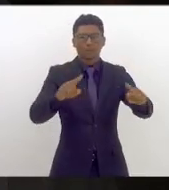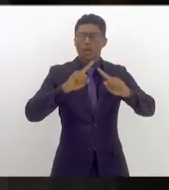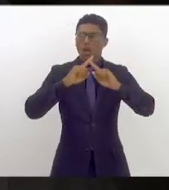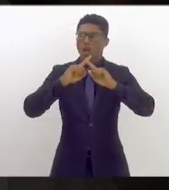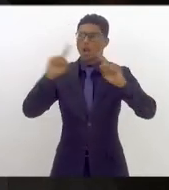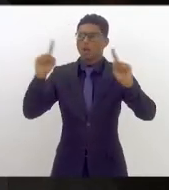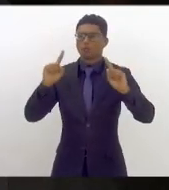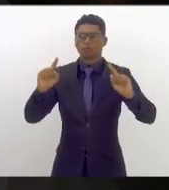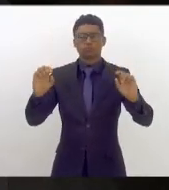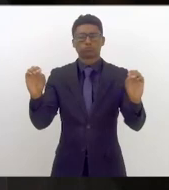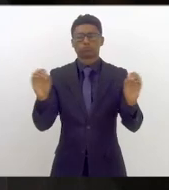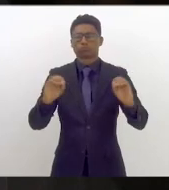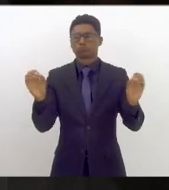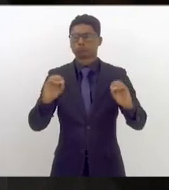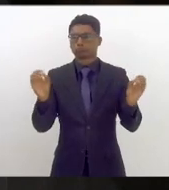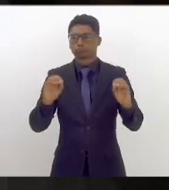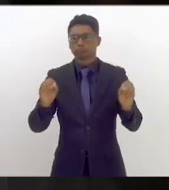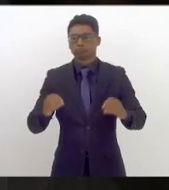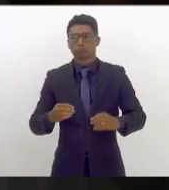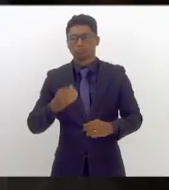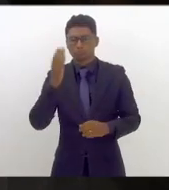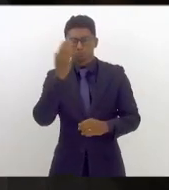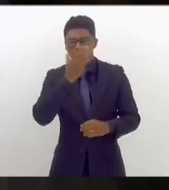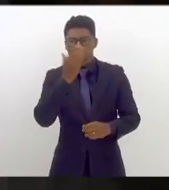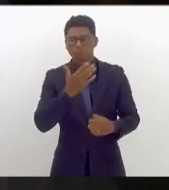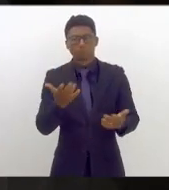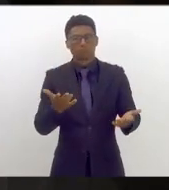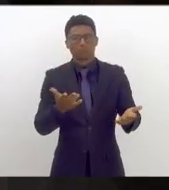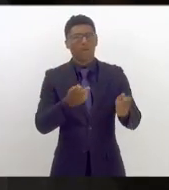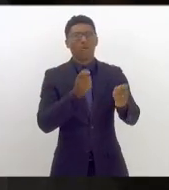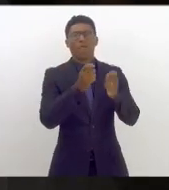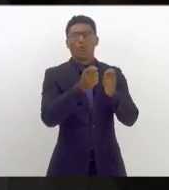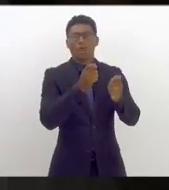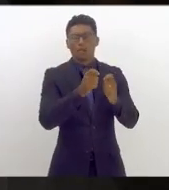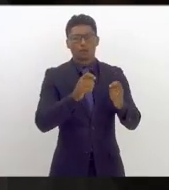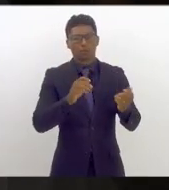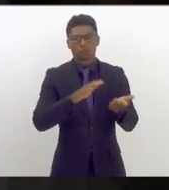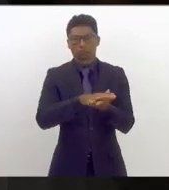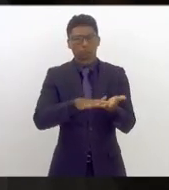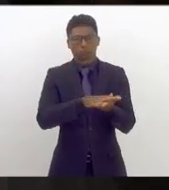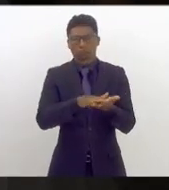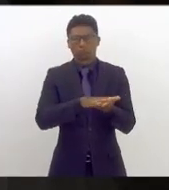pelo menos reclamar, dar entrevista.